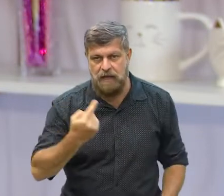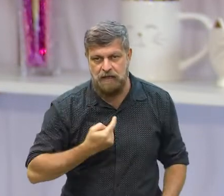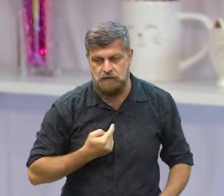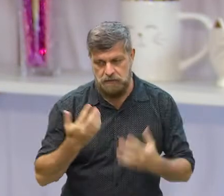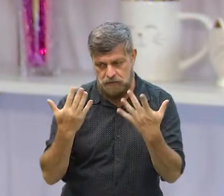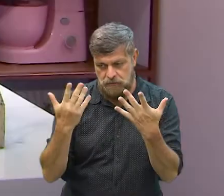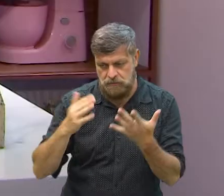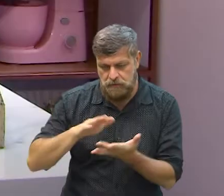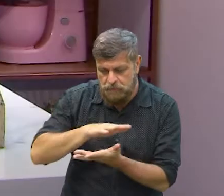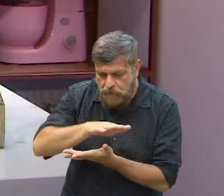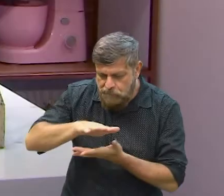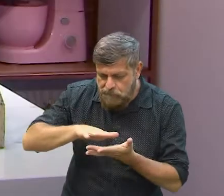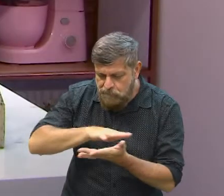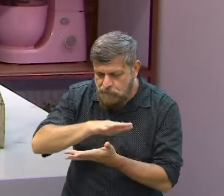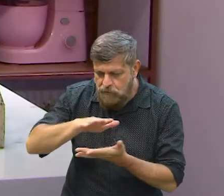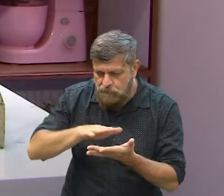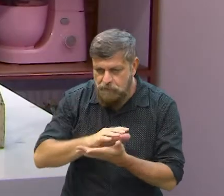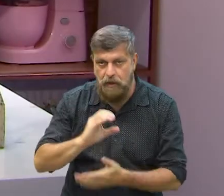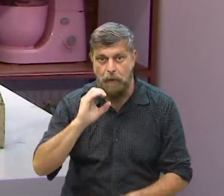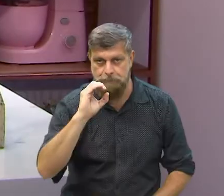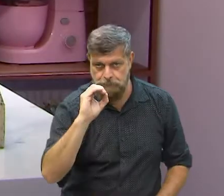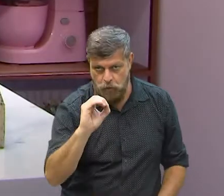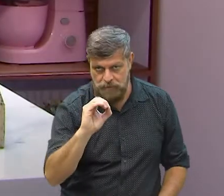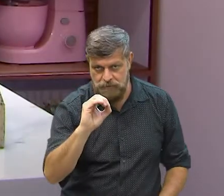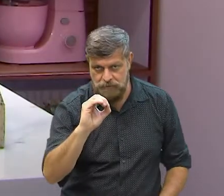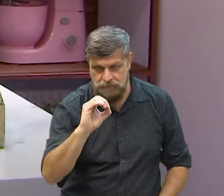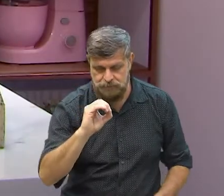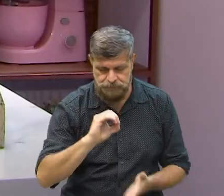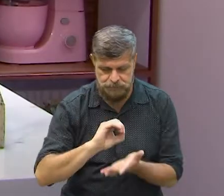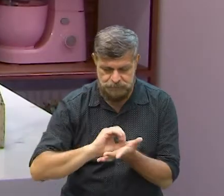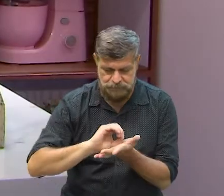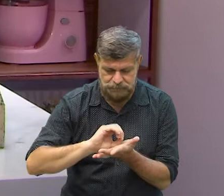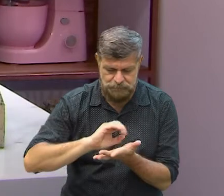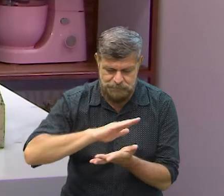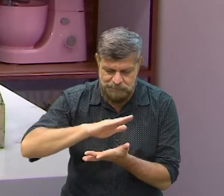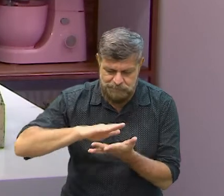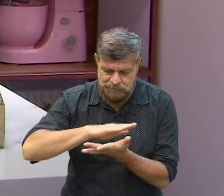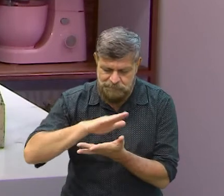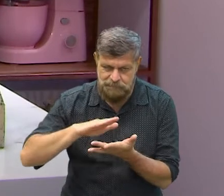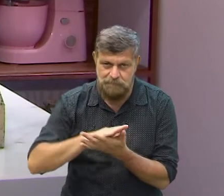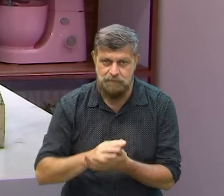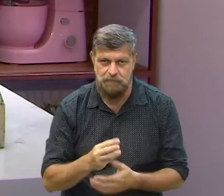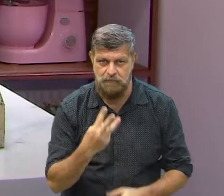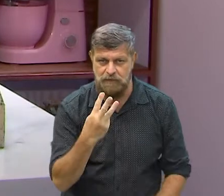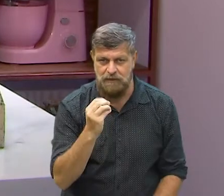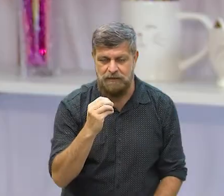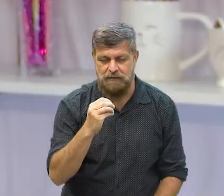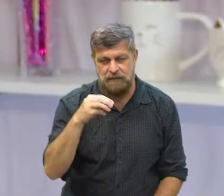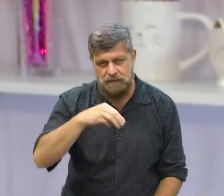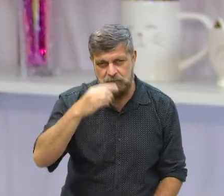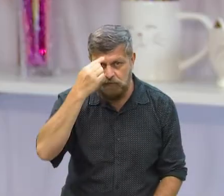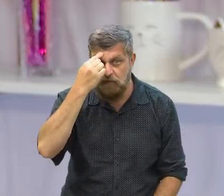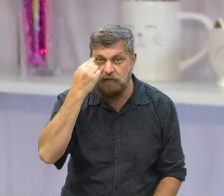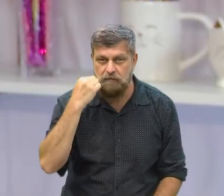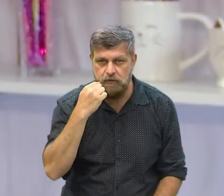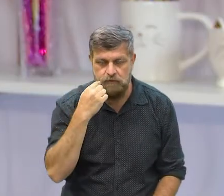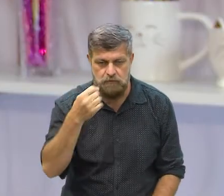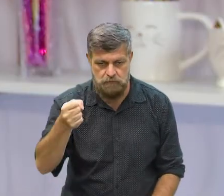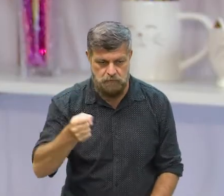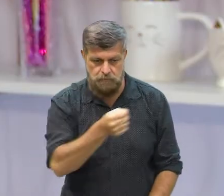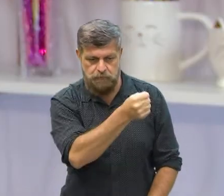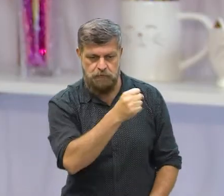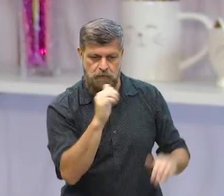fazer as bolinhas. Tá, e senão aí? A gente não consegue. E aí, então, é 30 minutos? Aproximadamente 30 minutos no